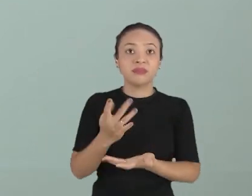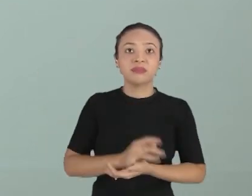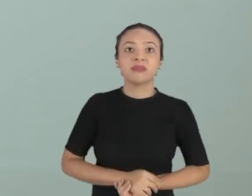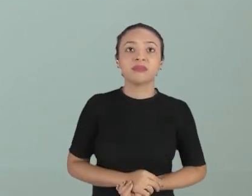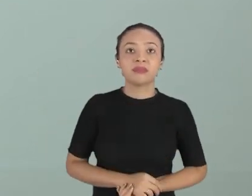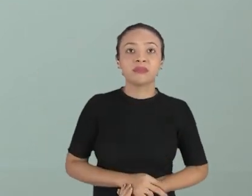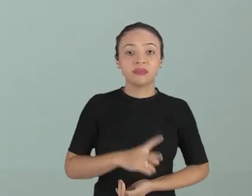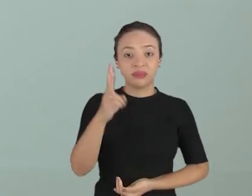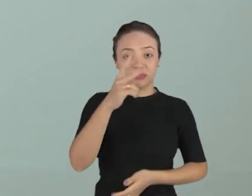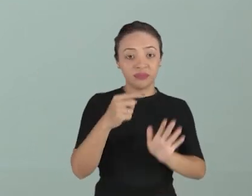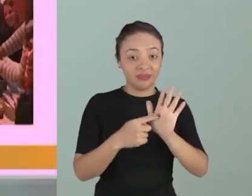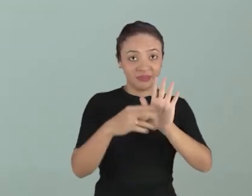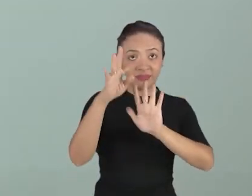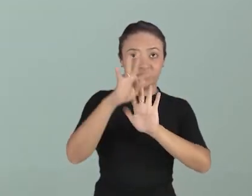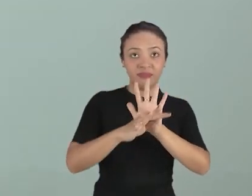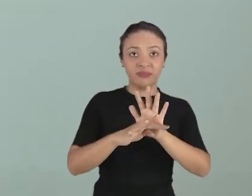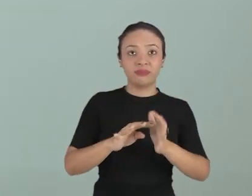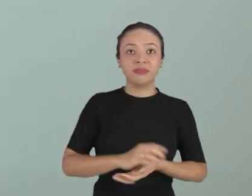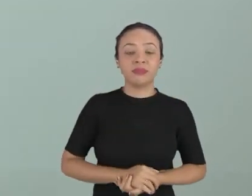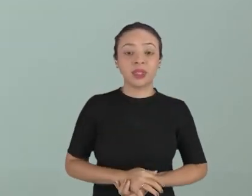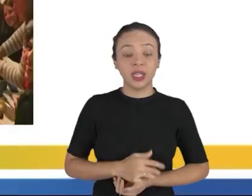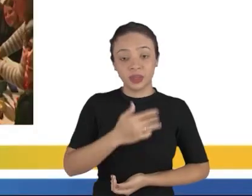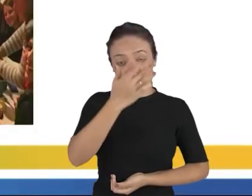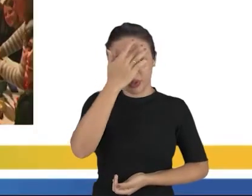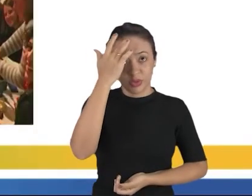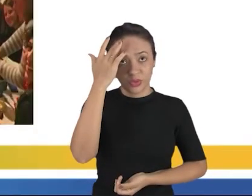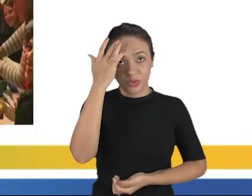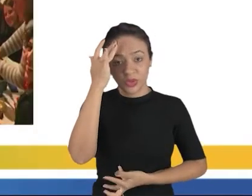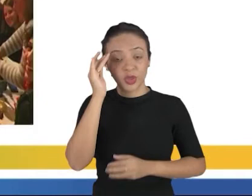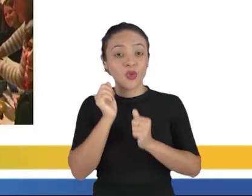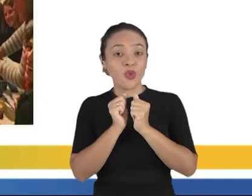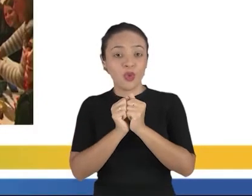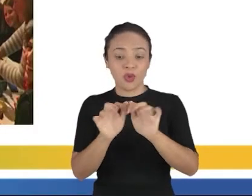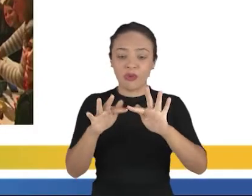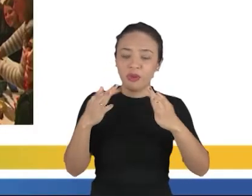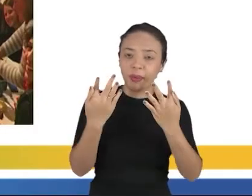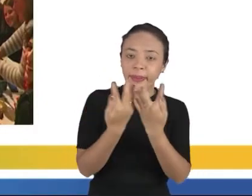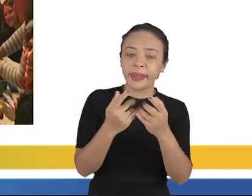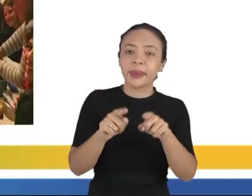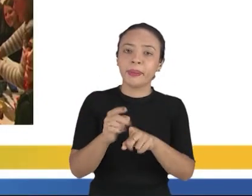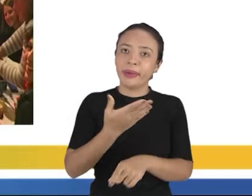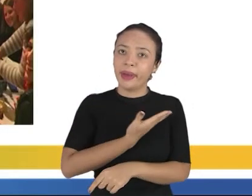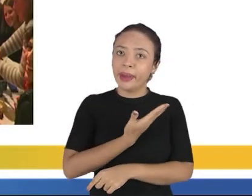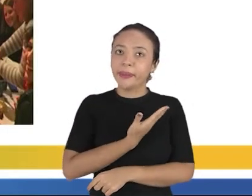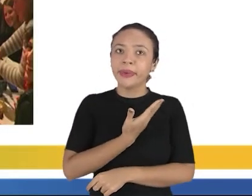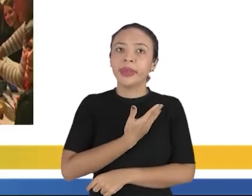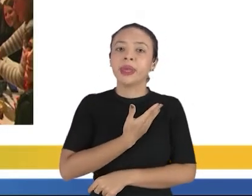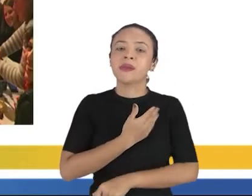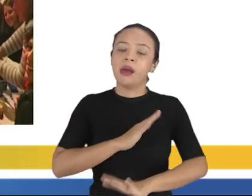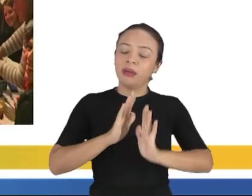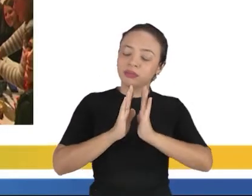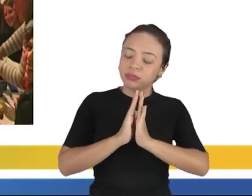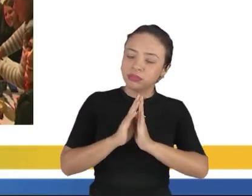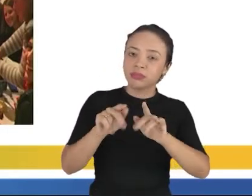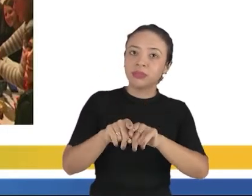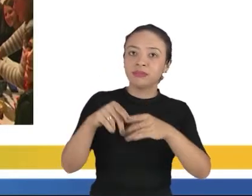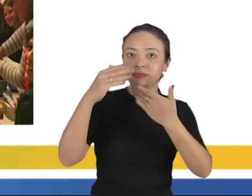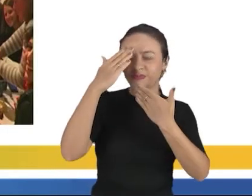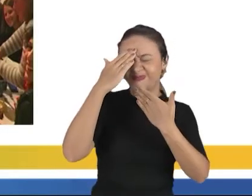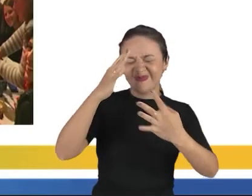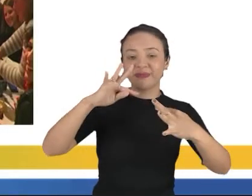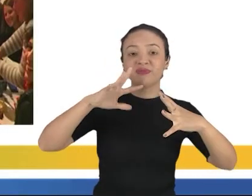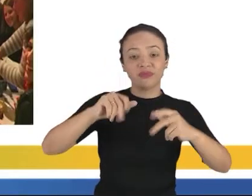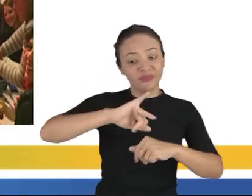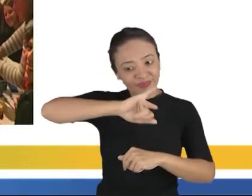vai relembrar aí nesse texto, olha só. As pessoas costumam se reunir com a família e amigos mais próximos para fazer orações e agradecer por todas